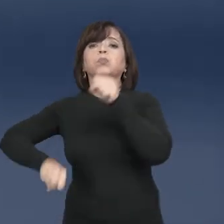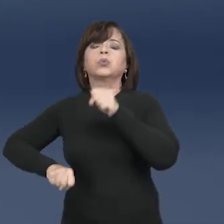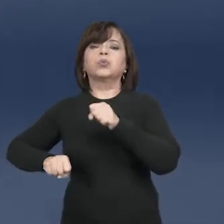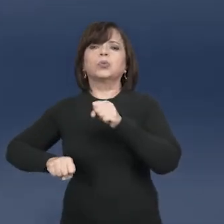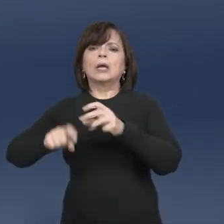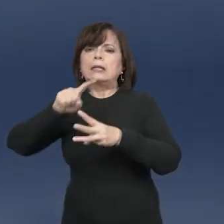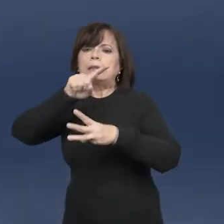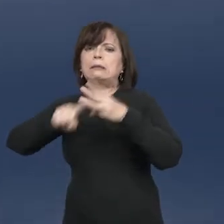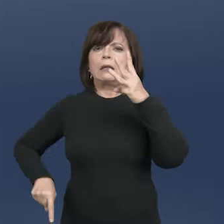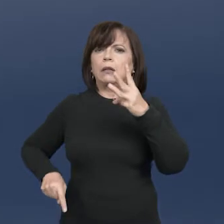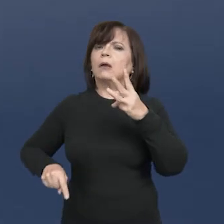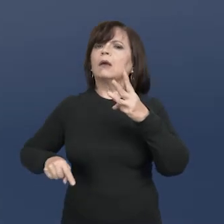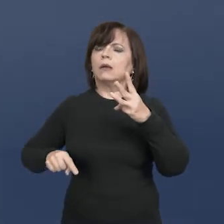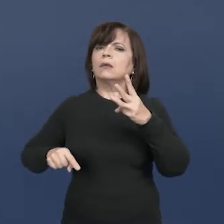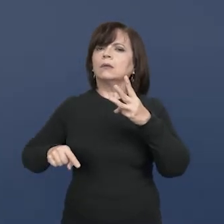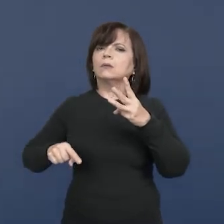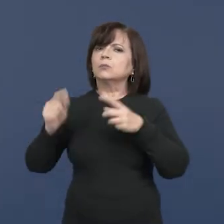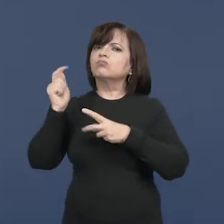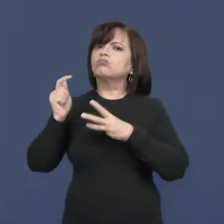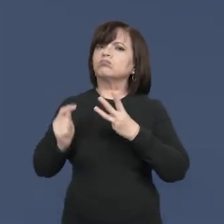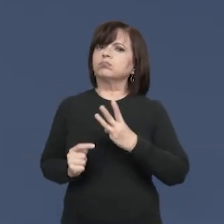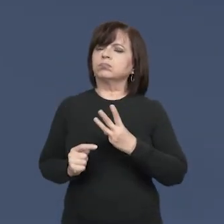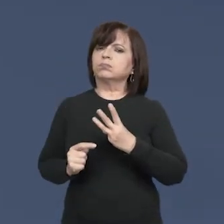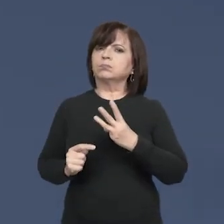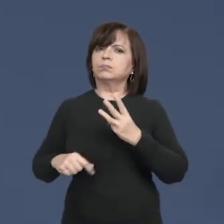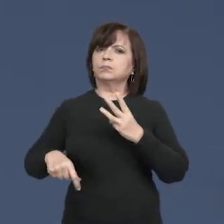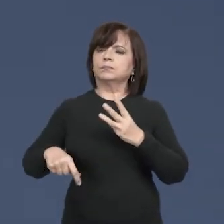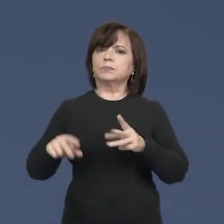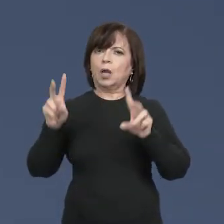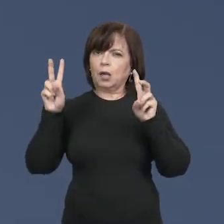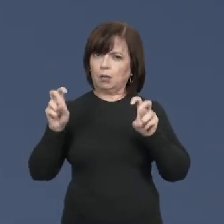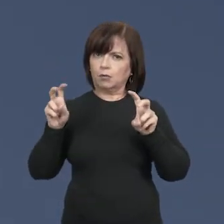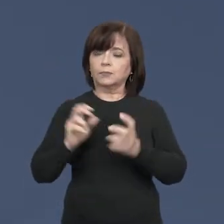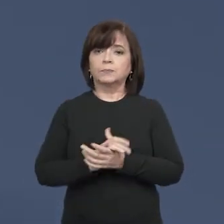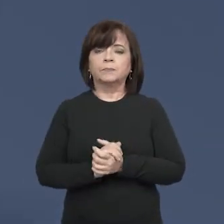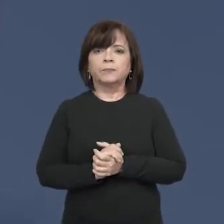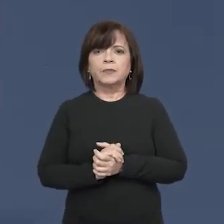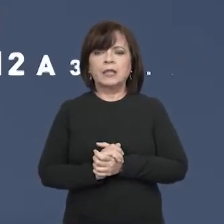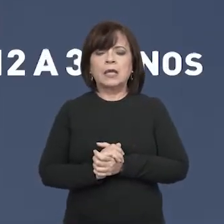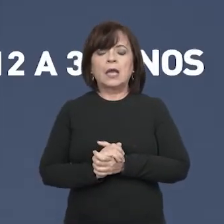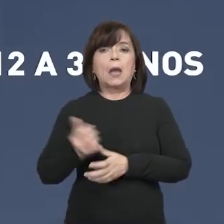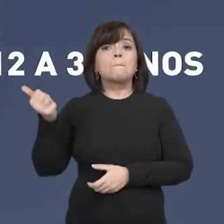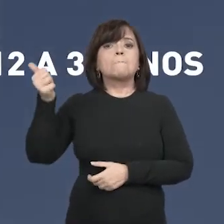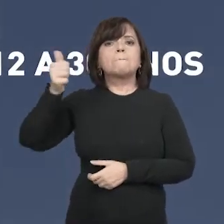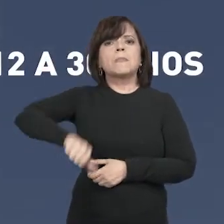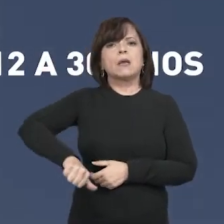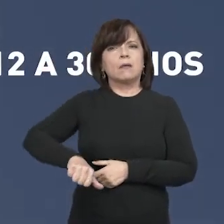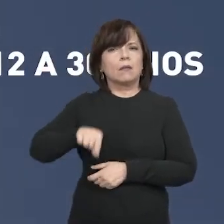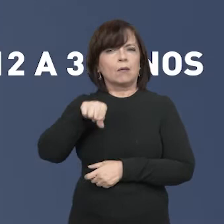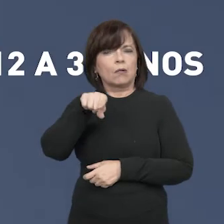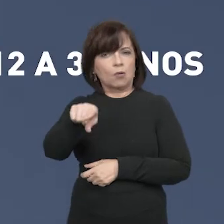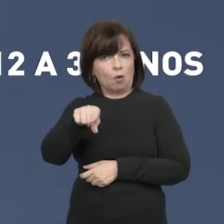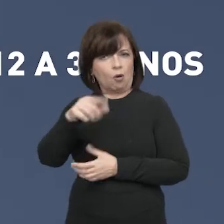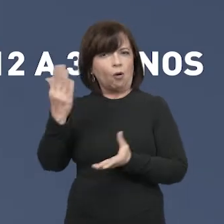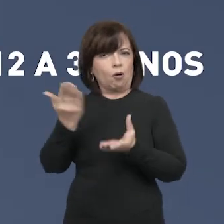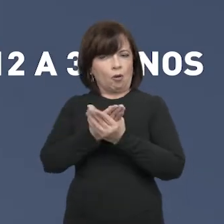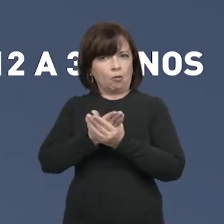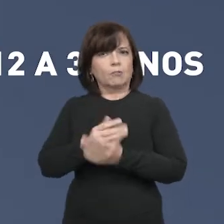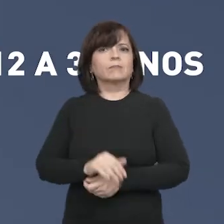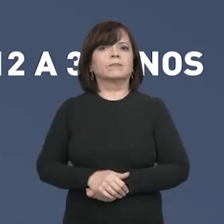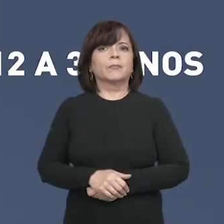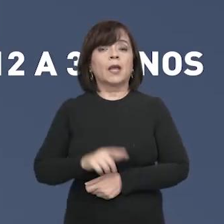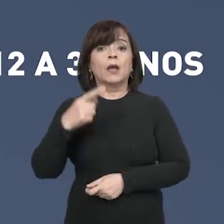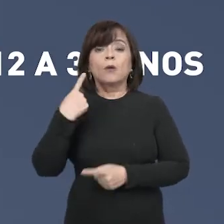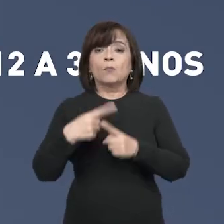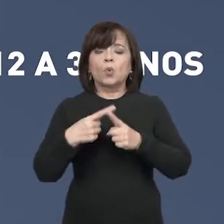qualificado. O homicídio triplamente qualificado, ele tem uma maior reprovação penal. Isso porque, no homicídio